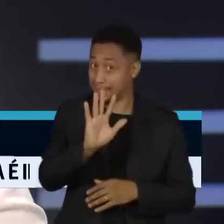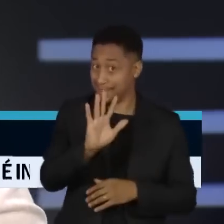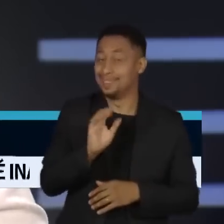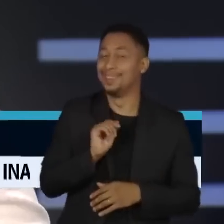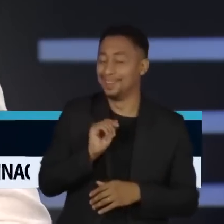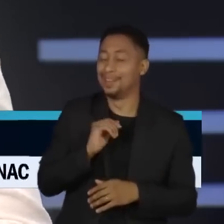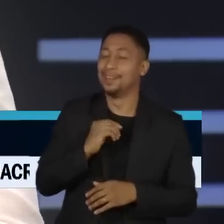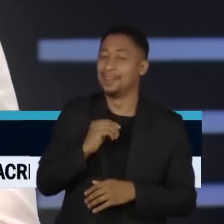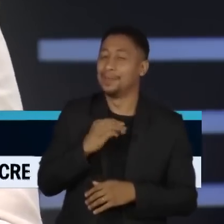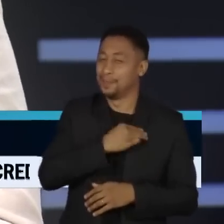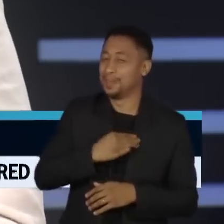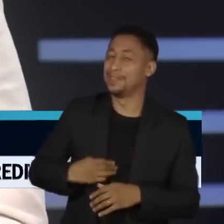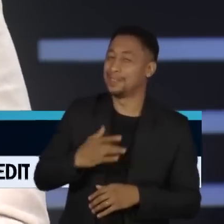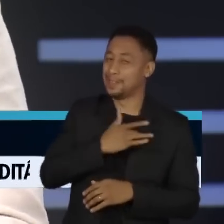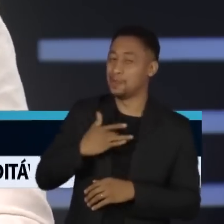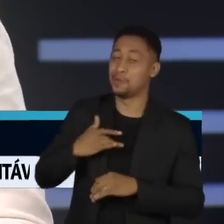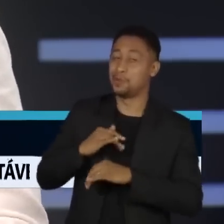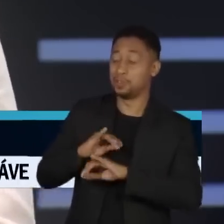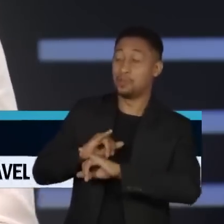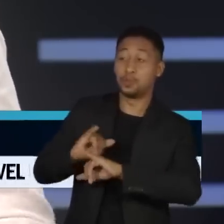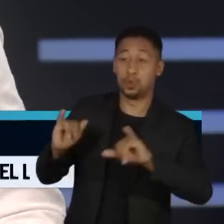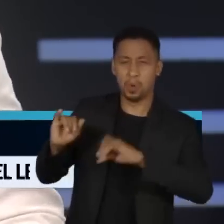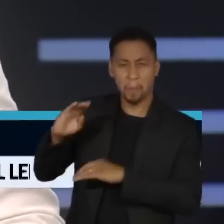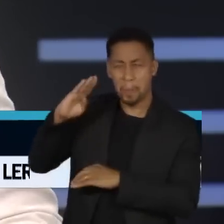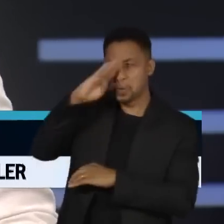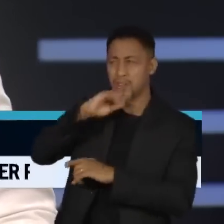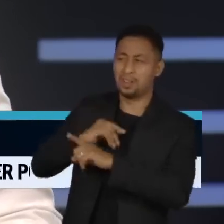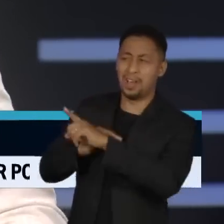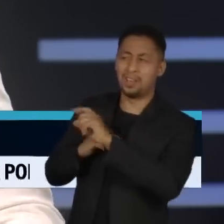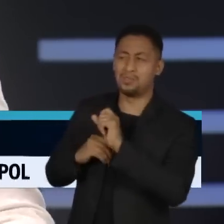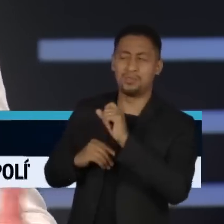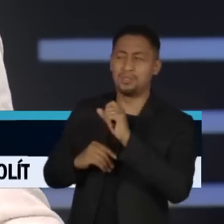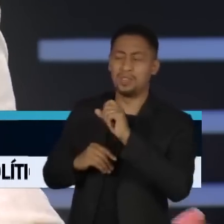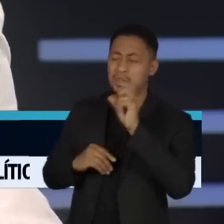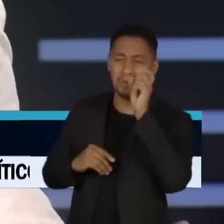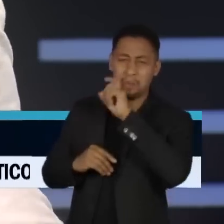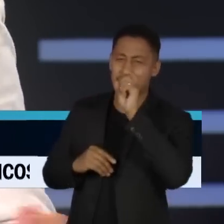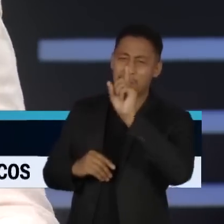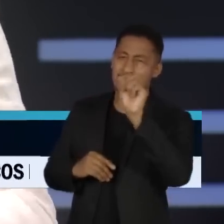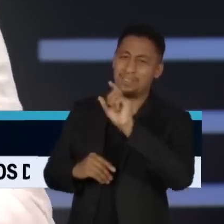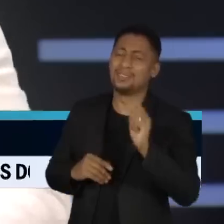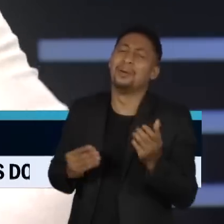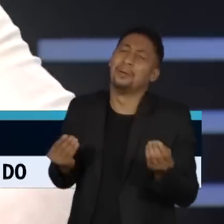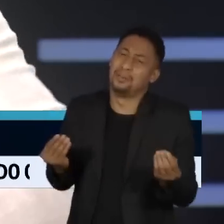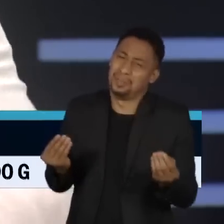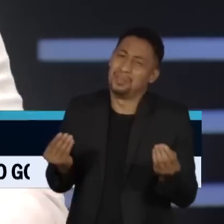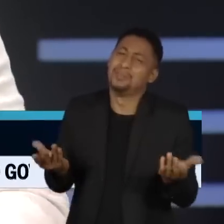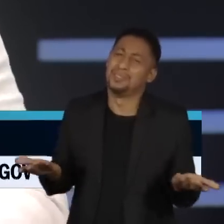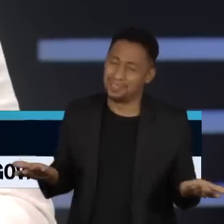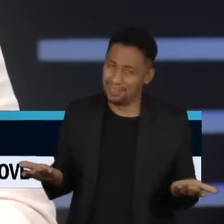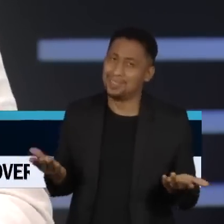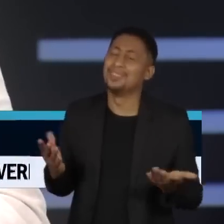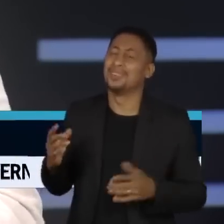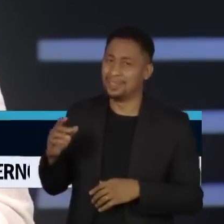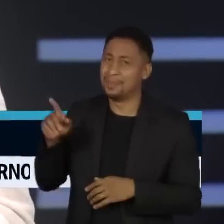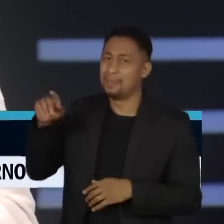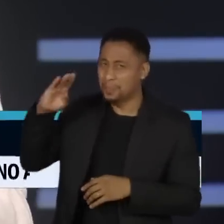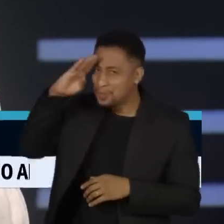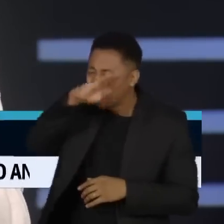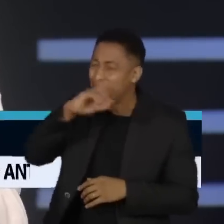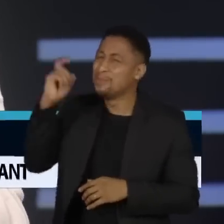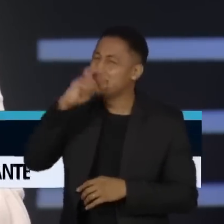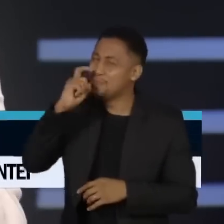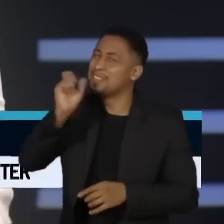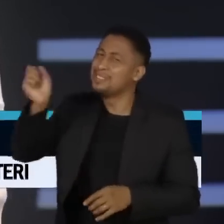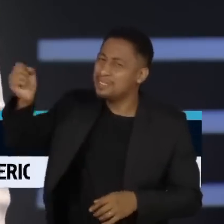mentiria é um tanto quanto carnavalesco assim sabe é claro que ele mentiria ele governou com base na